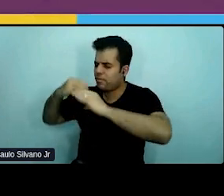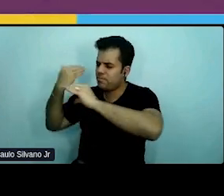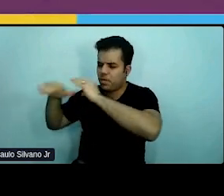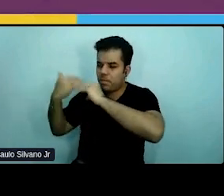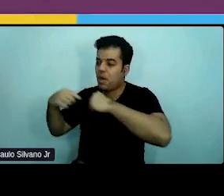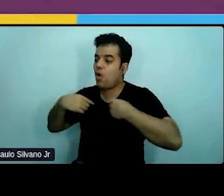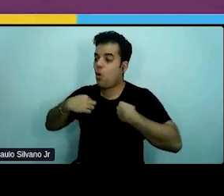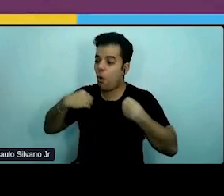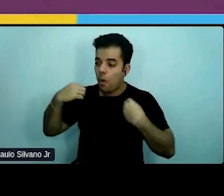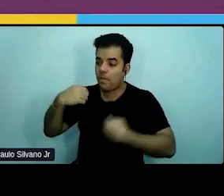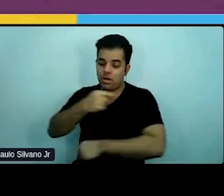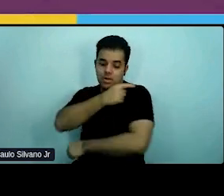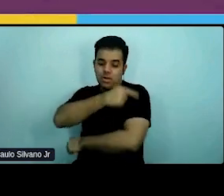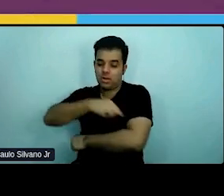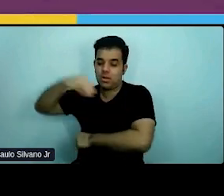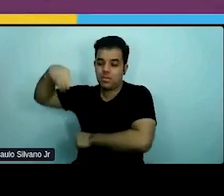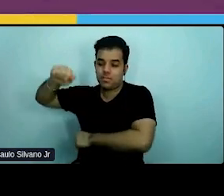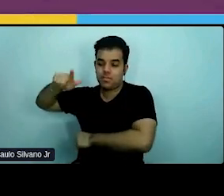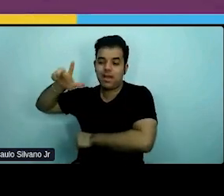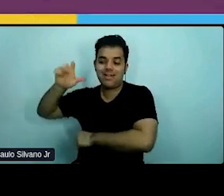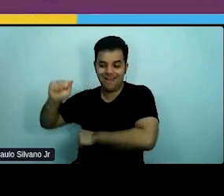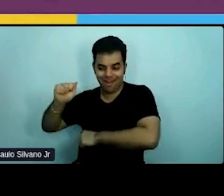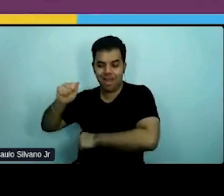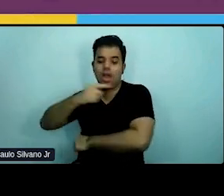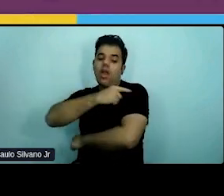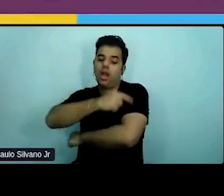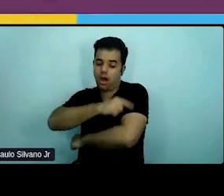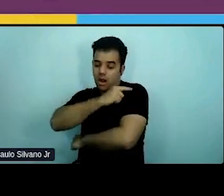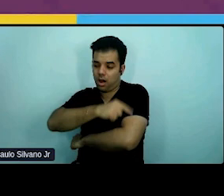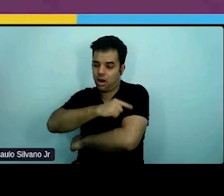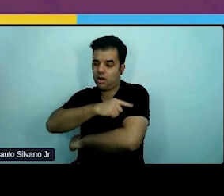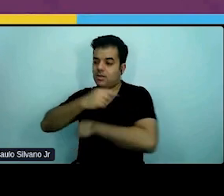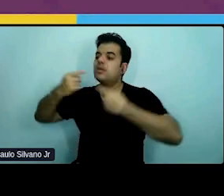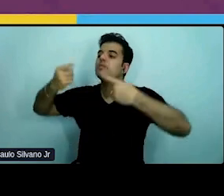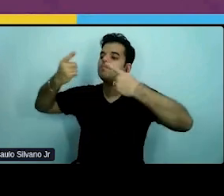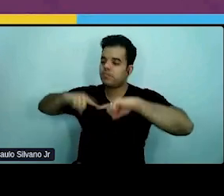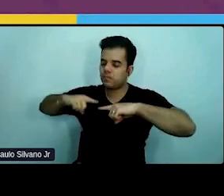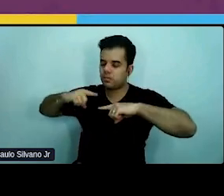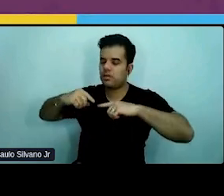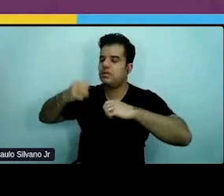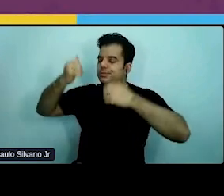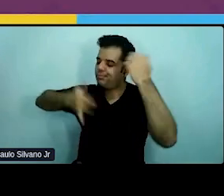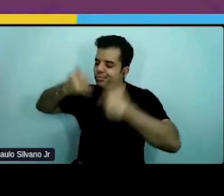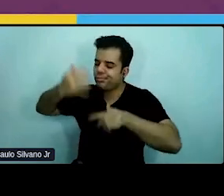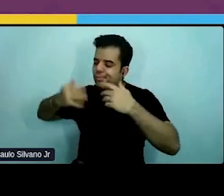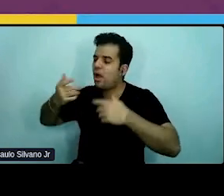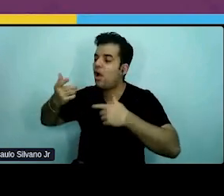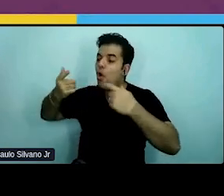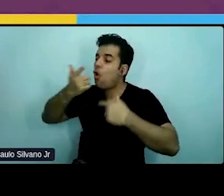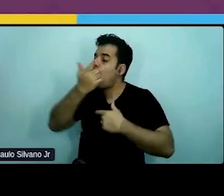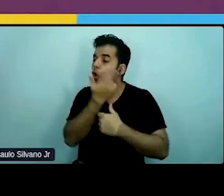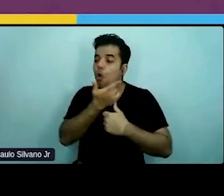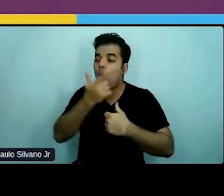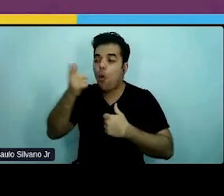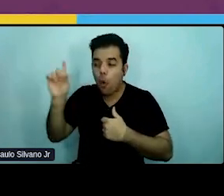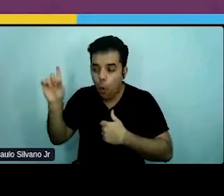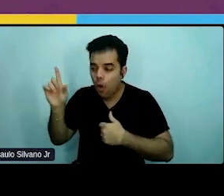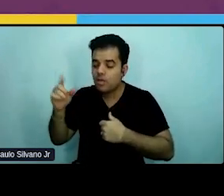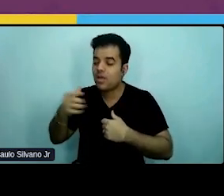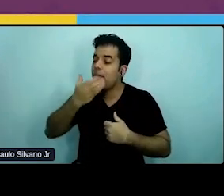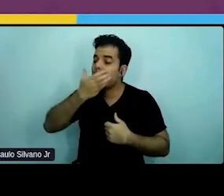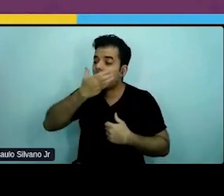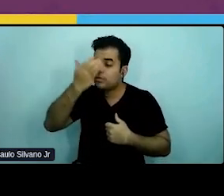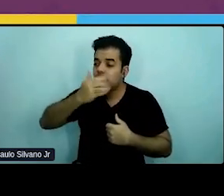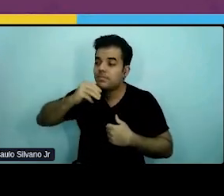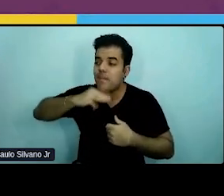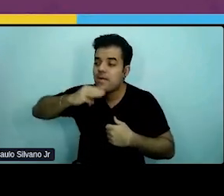de roupa, entregue exemplos para ela de mangas no contexto de fruta e variedade e grandes volumes, tá? E